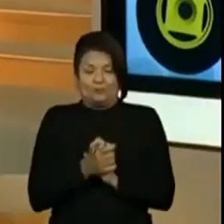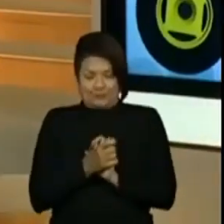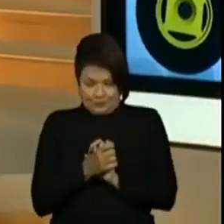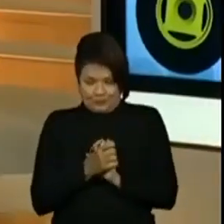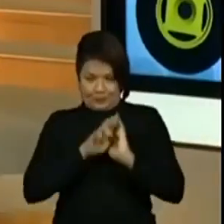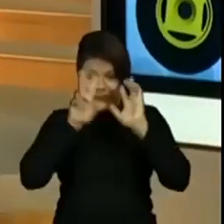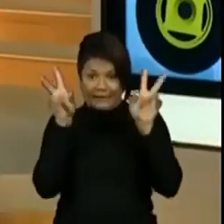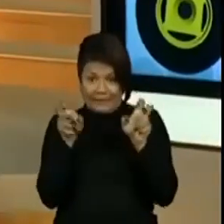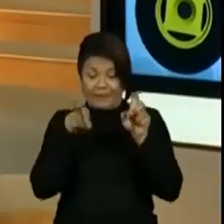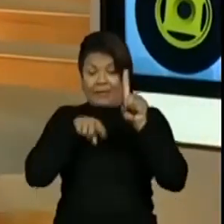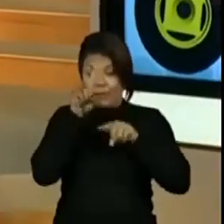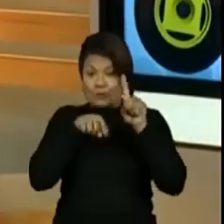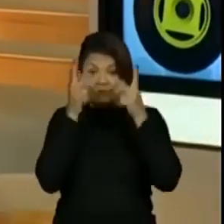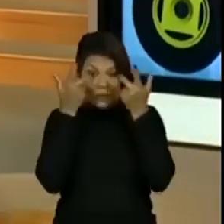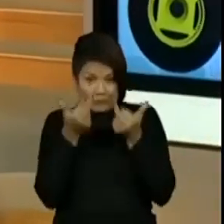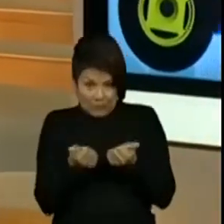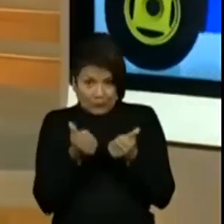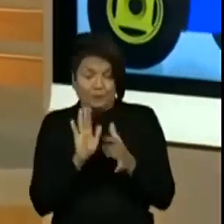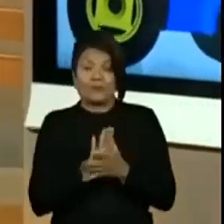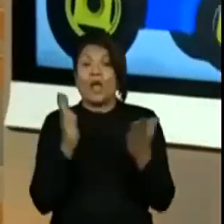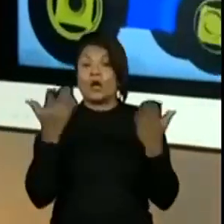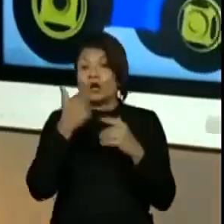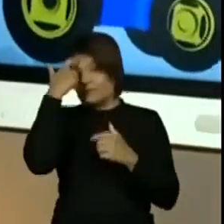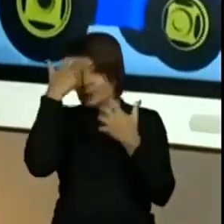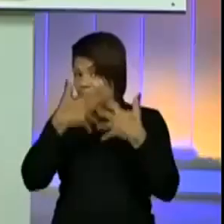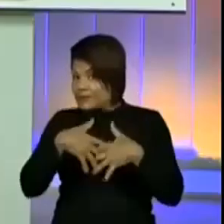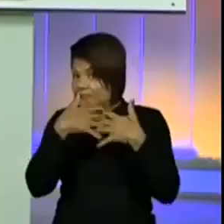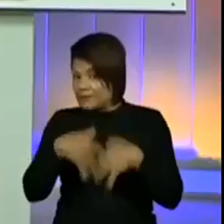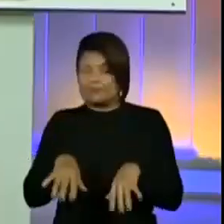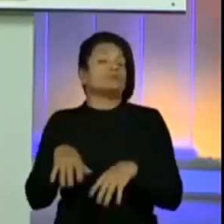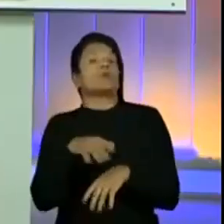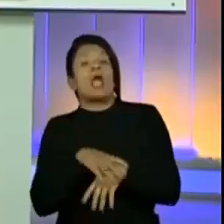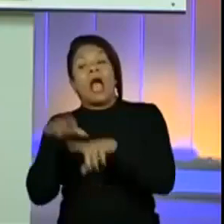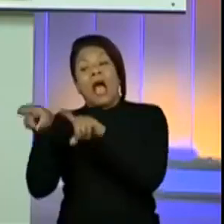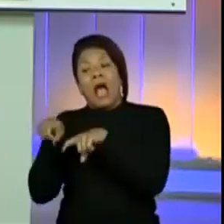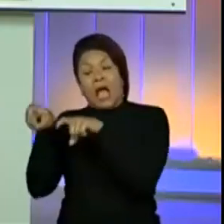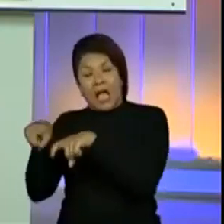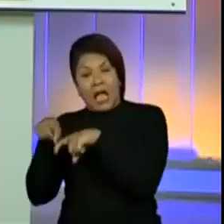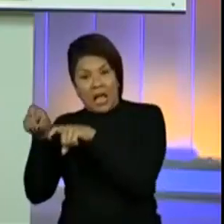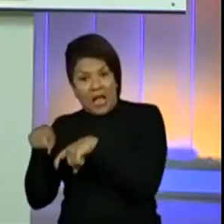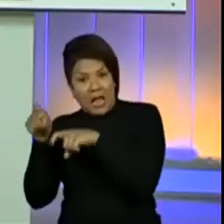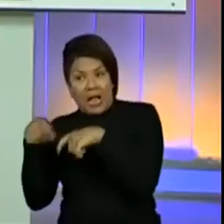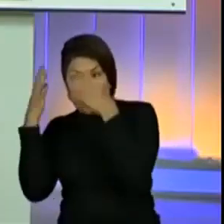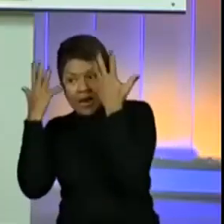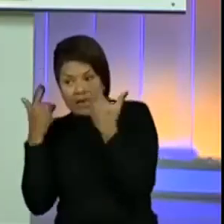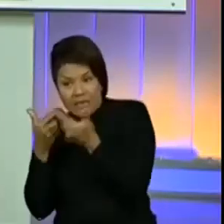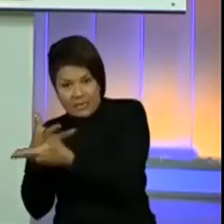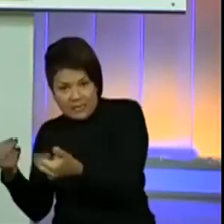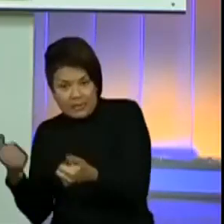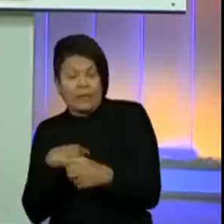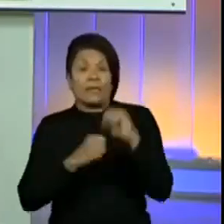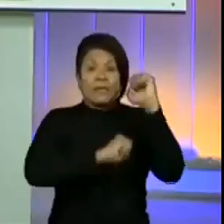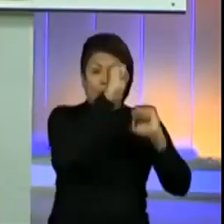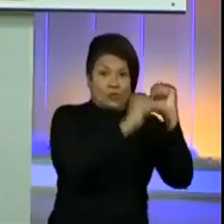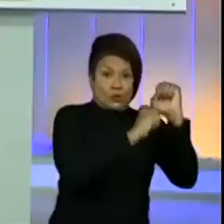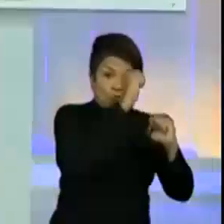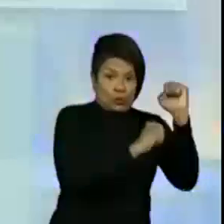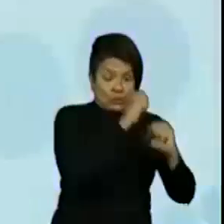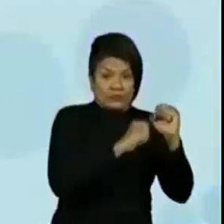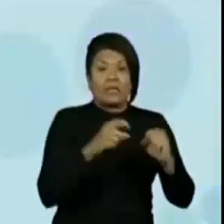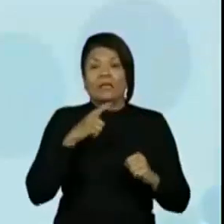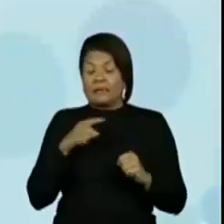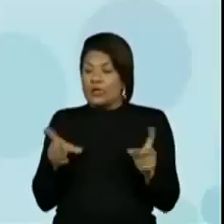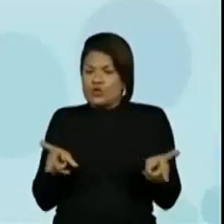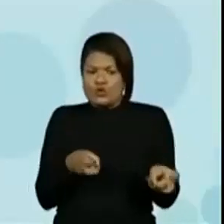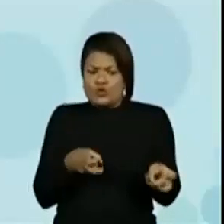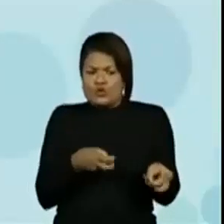agora nós vamos ter que pensar. A agropecuária e a indústria consomem muito. Consomem muito recursos